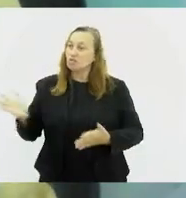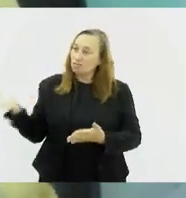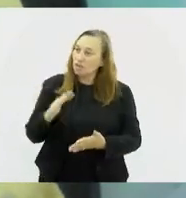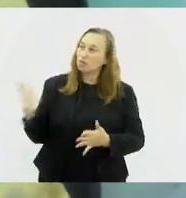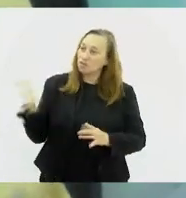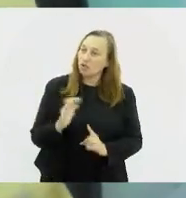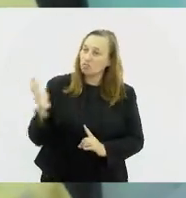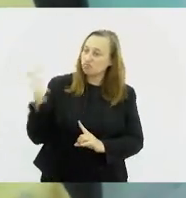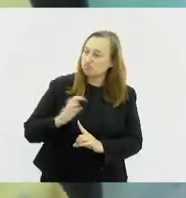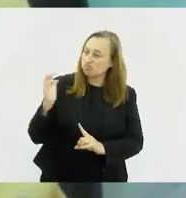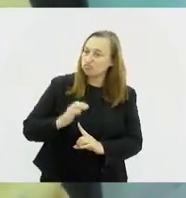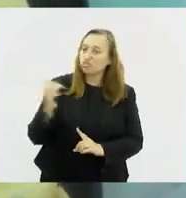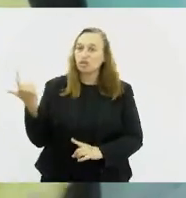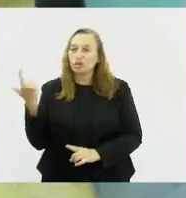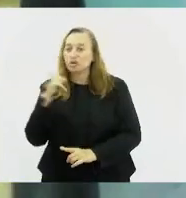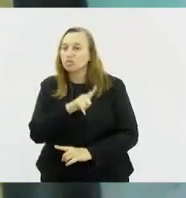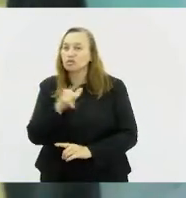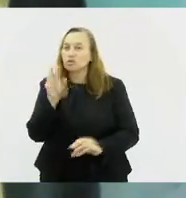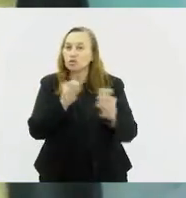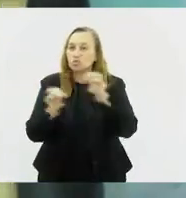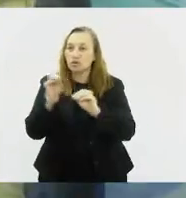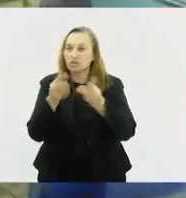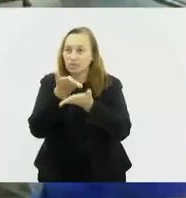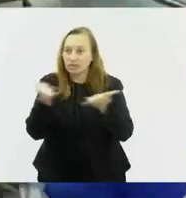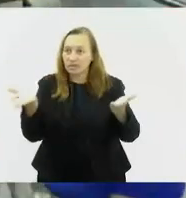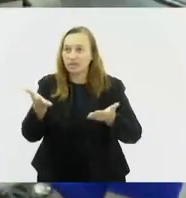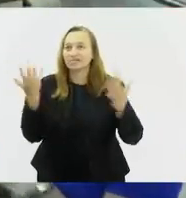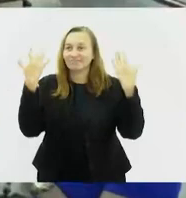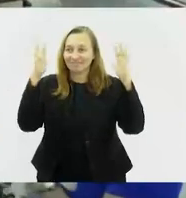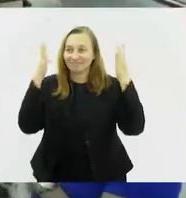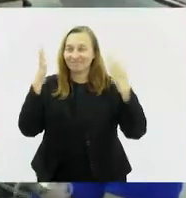vamos conseguir. Um beijo para vocês.